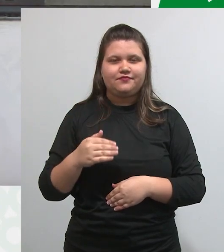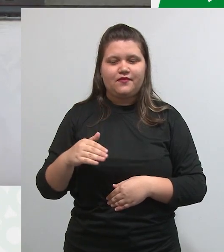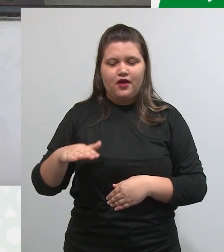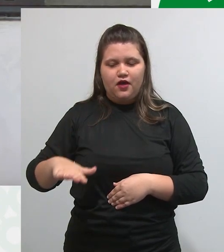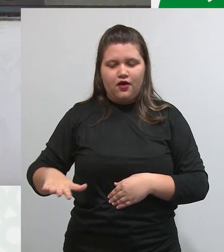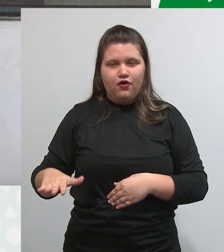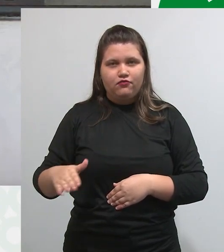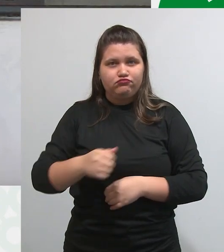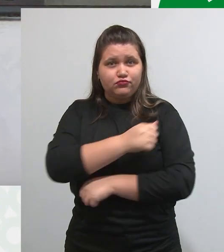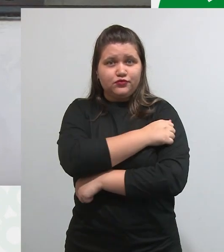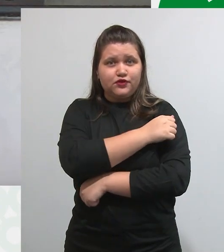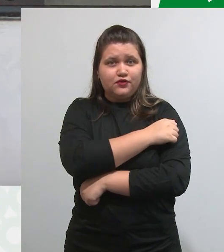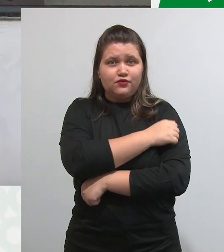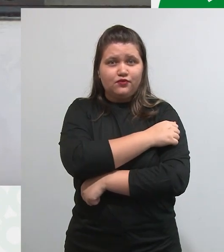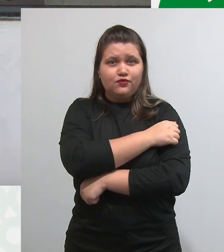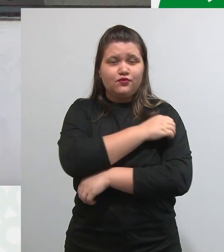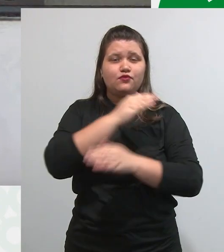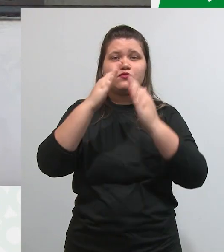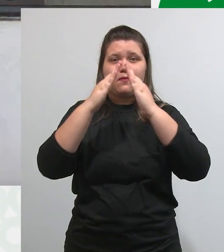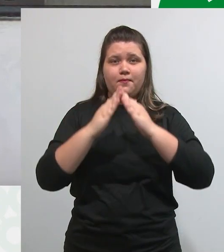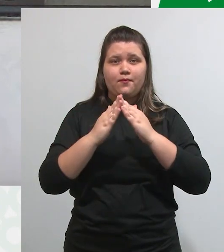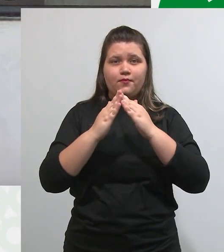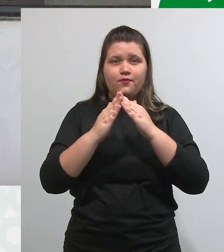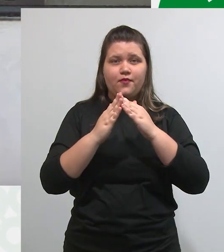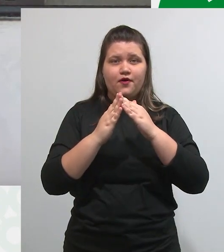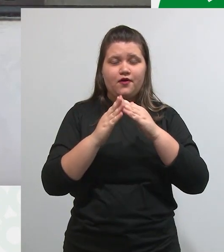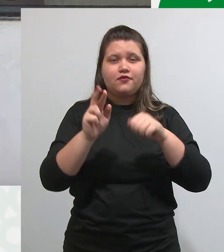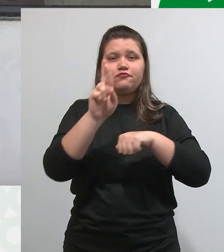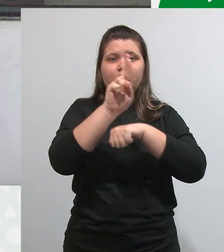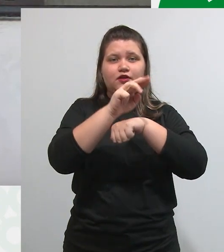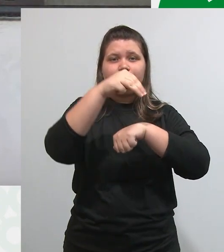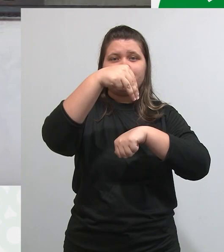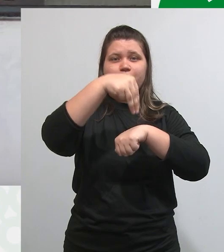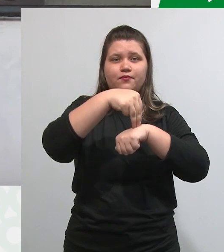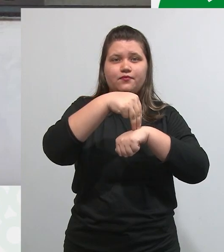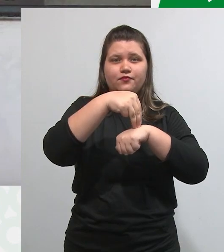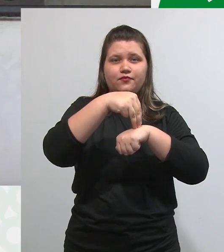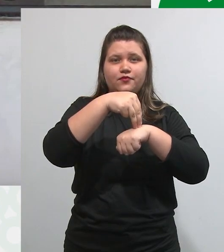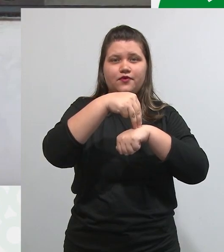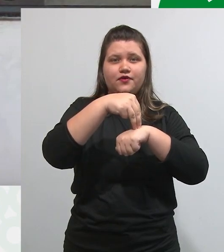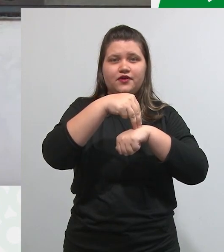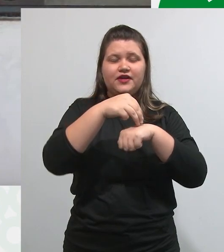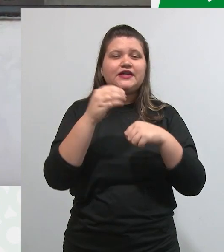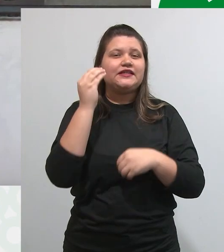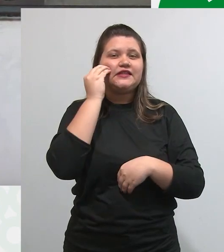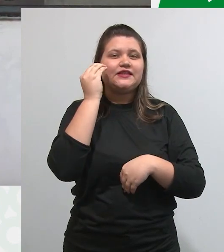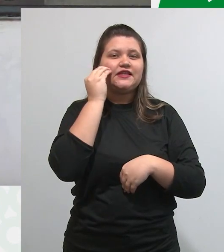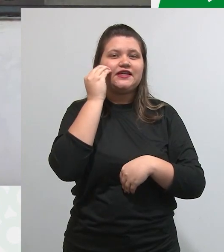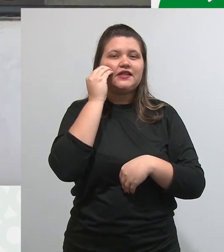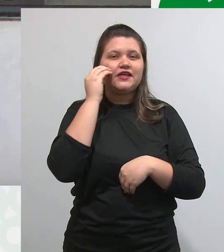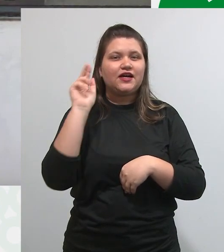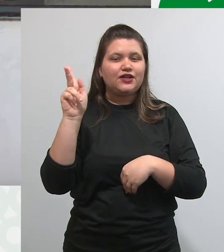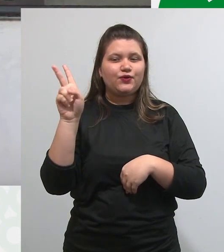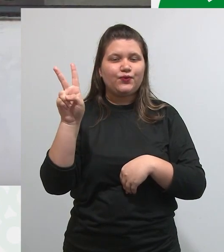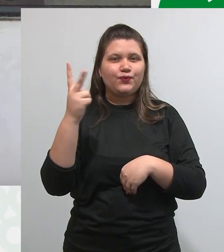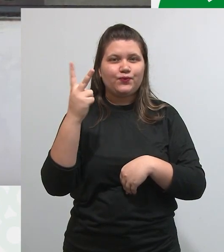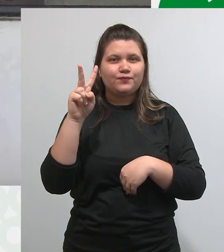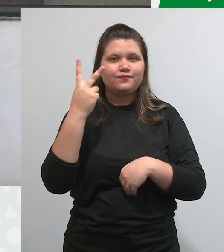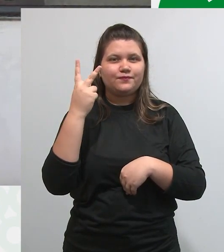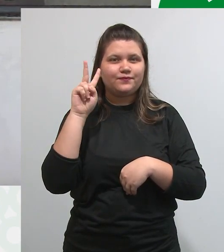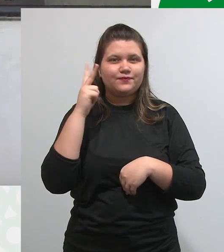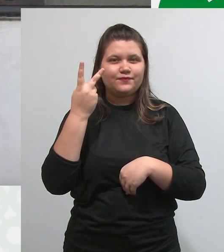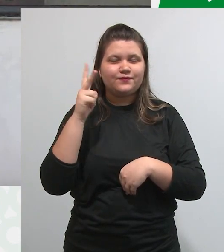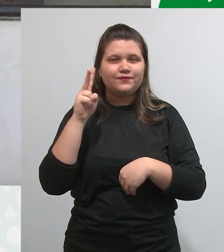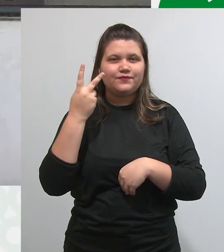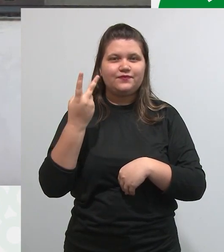Rolim de Moura, mora lá hoje, ele está pré-candidato a vereador. Então, assim, Quer dizer,